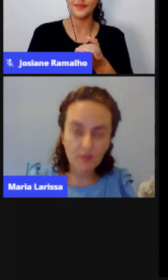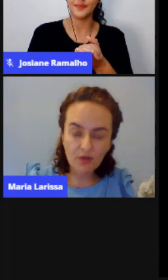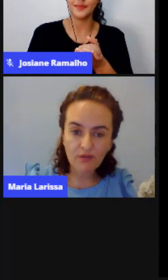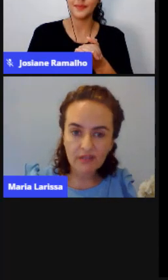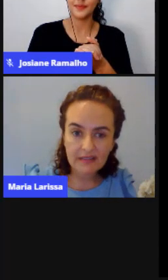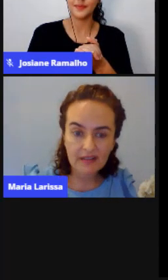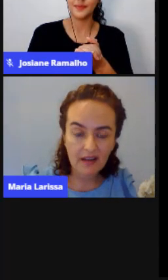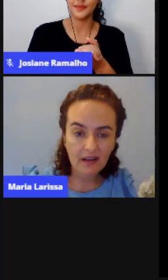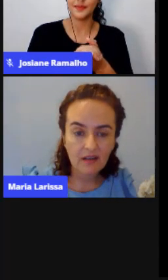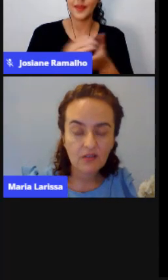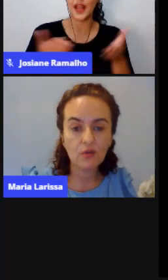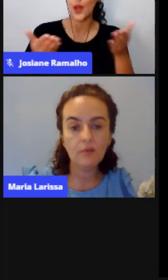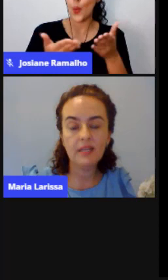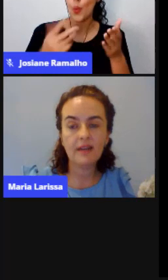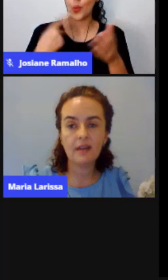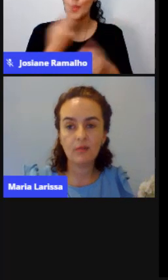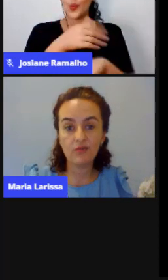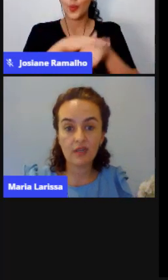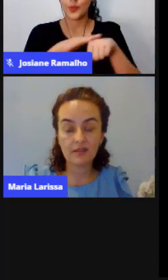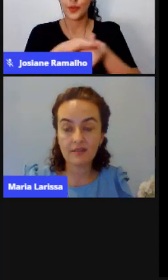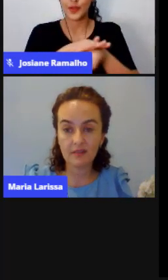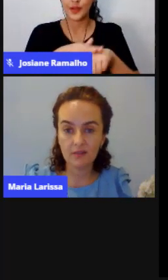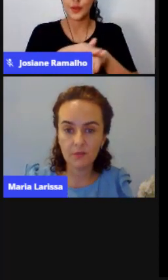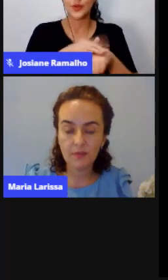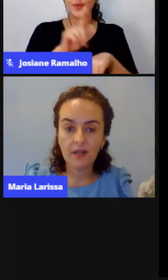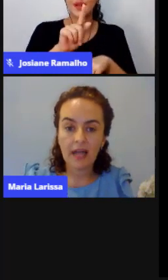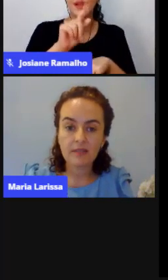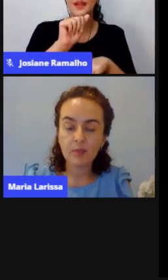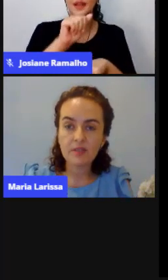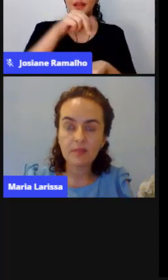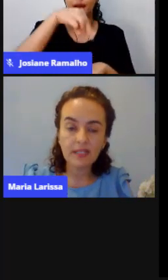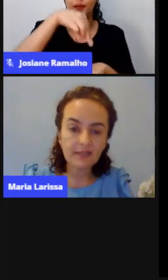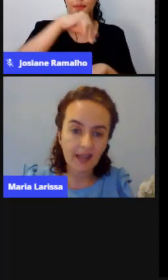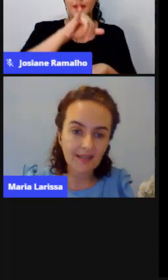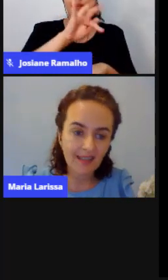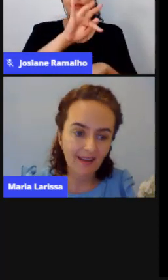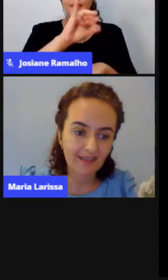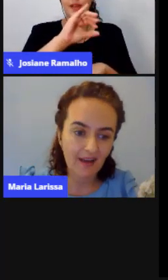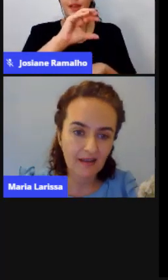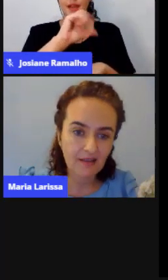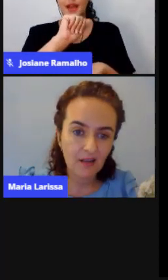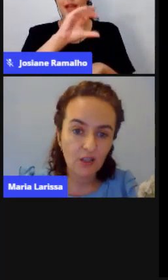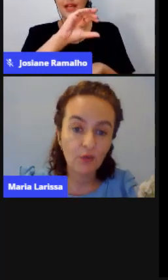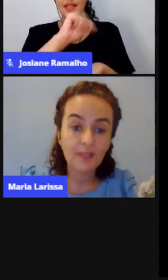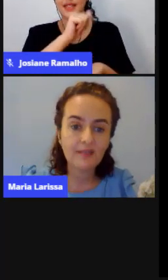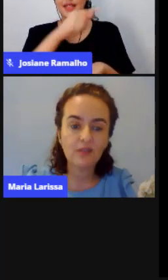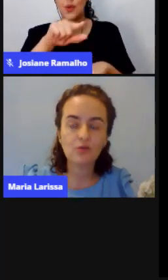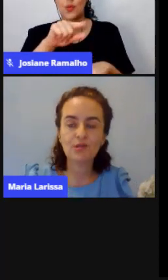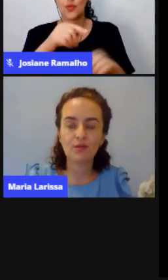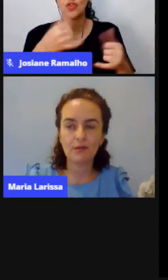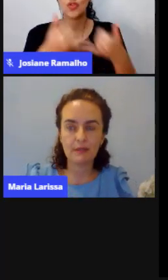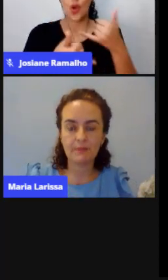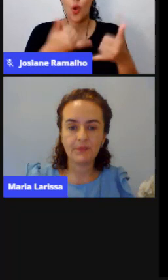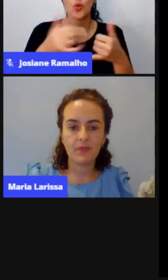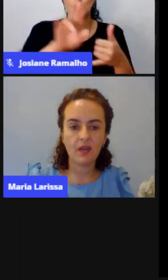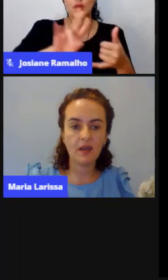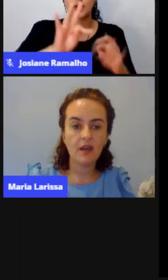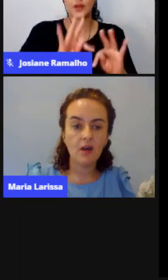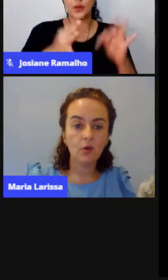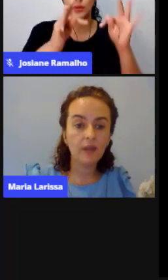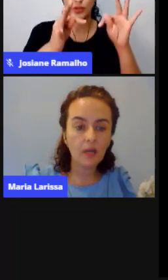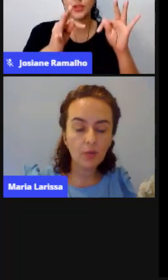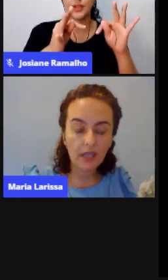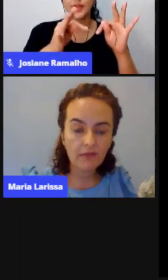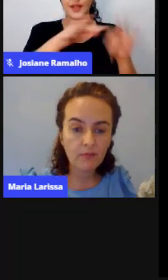E nós vamos conversar sobre a gamificação, as possibilidades que ela traz no ensino de história,